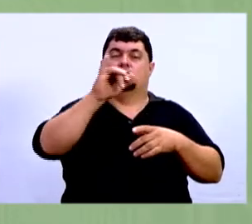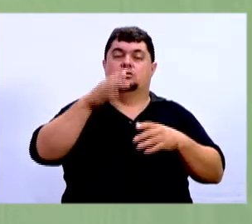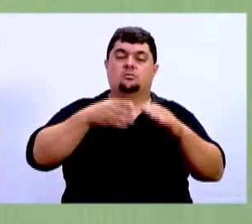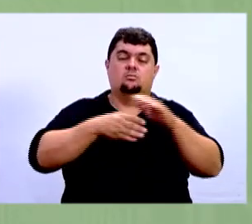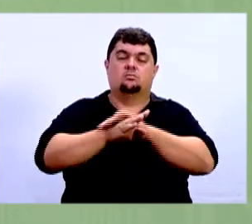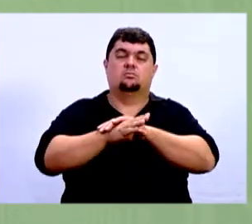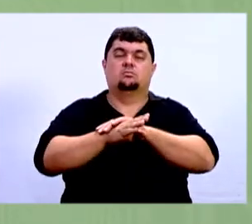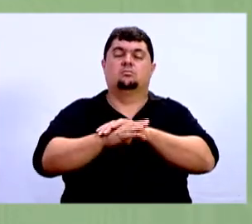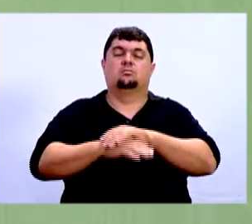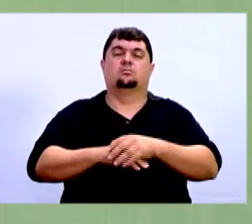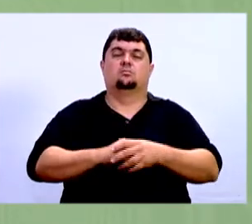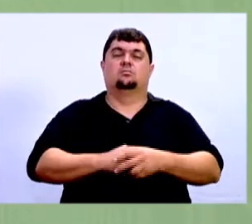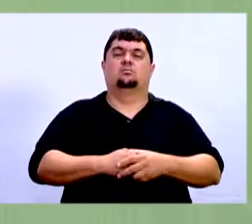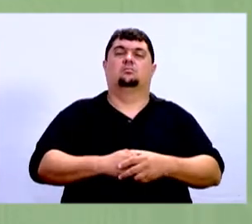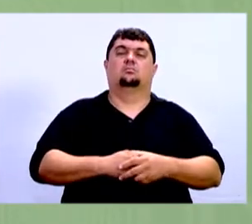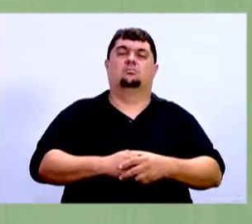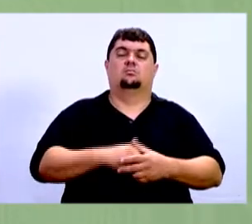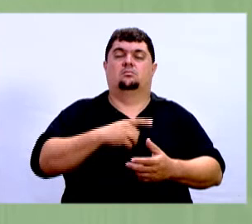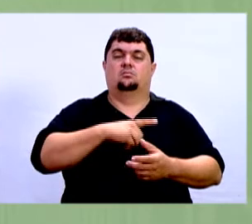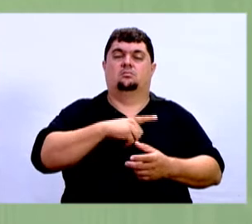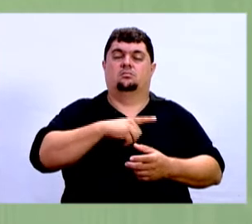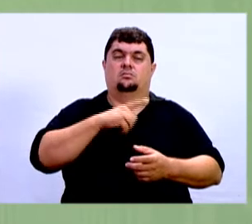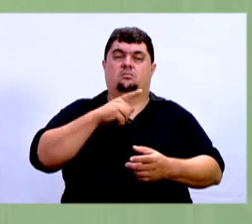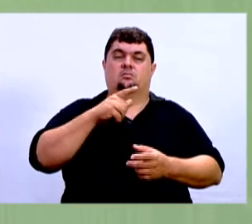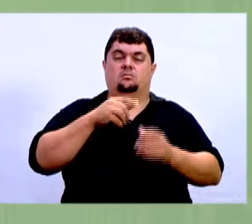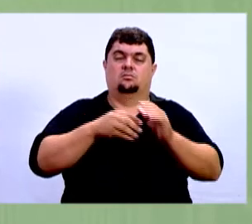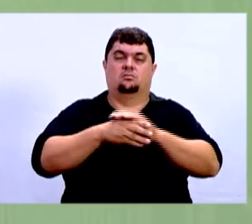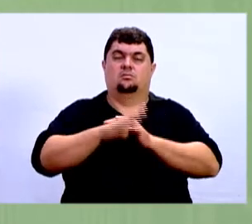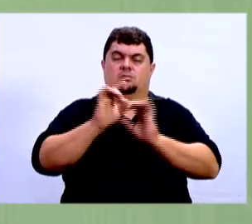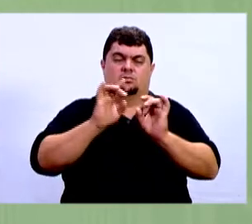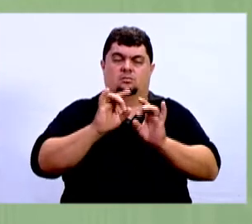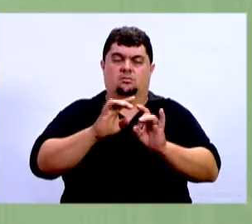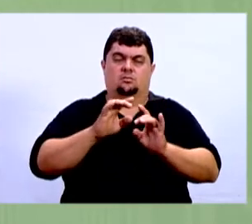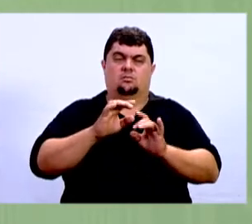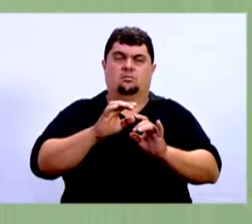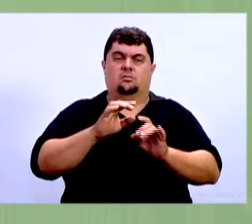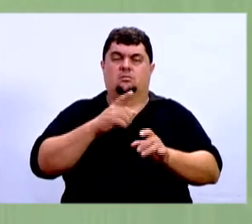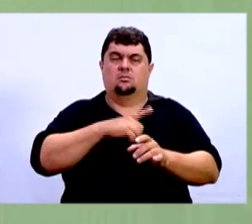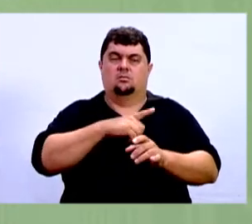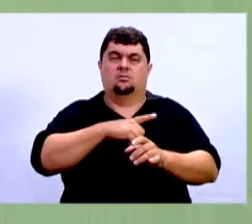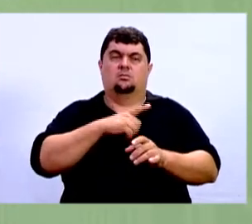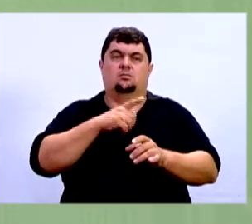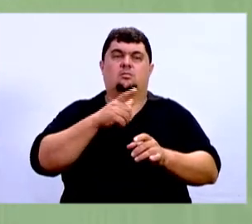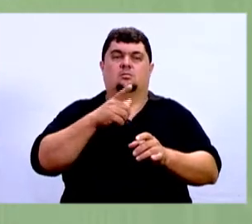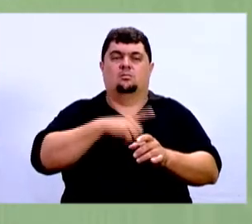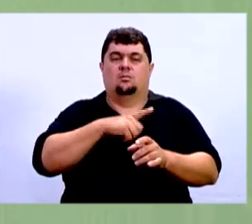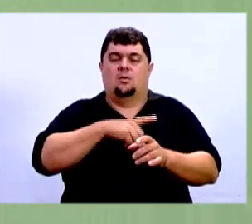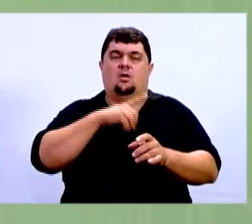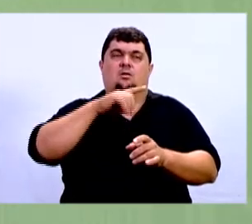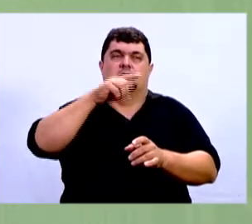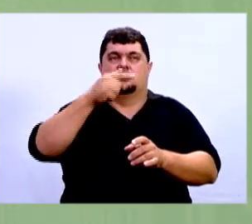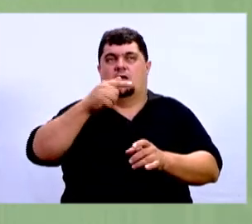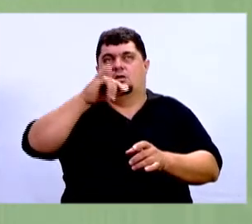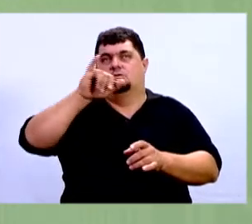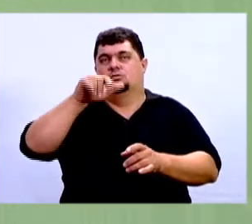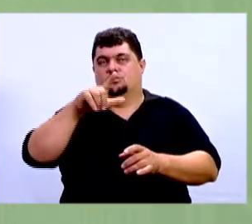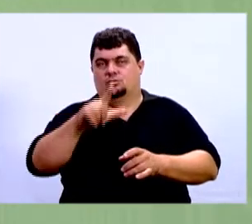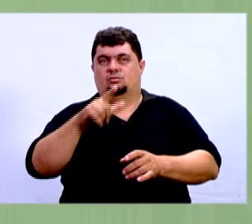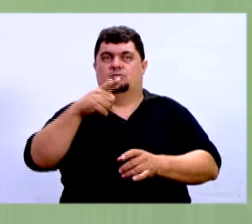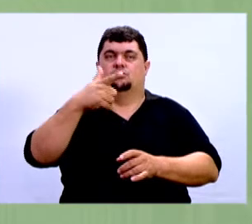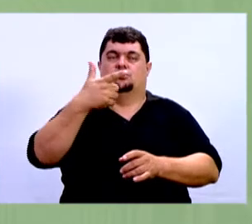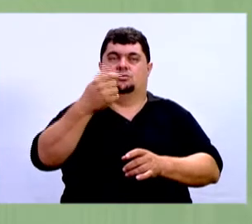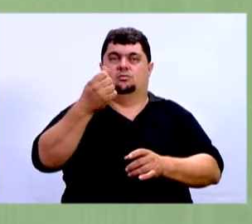colocado, você vai colocar acessado em, sei lá, 7 de julho de